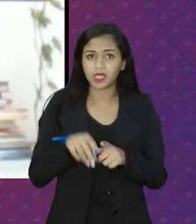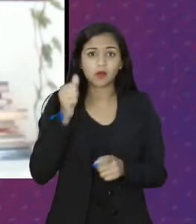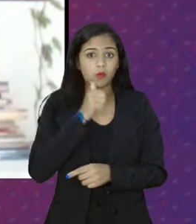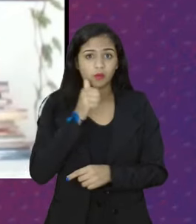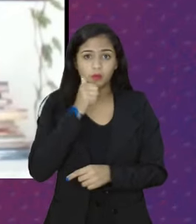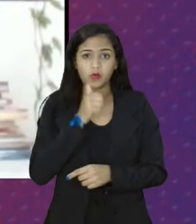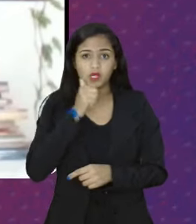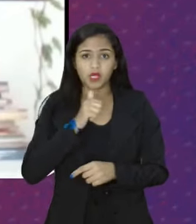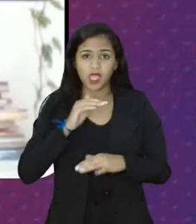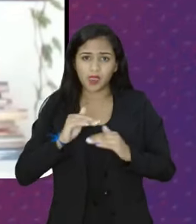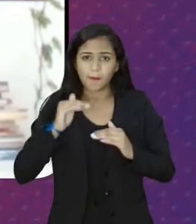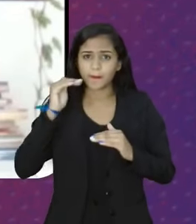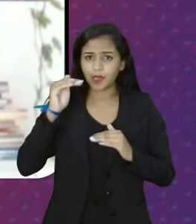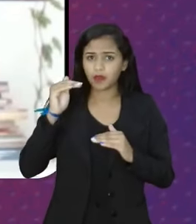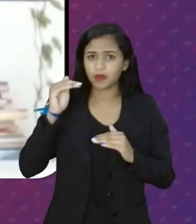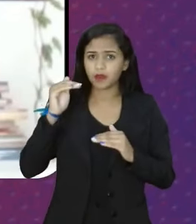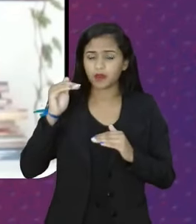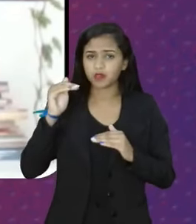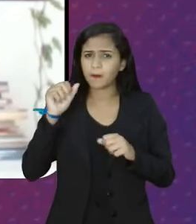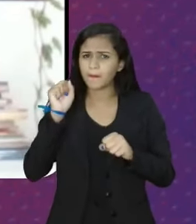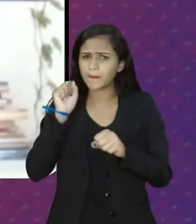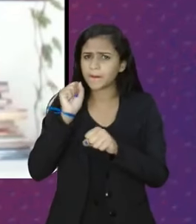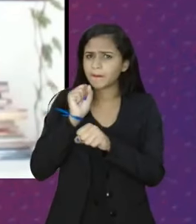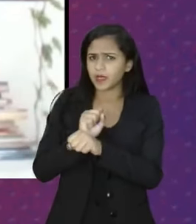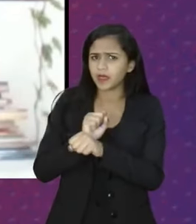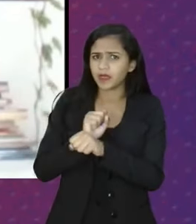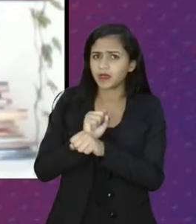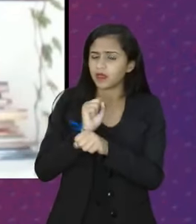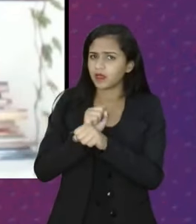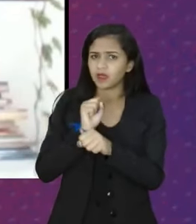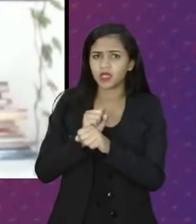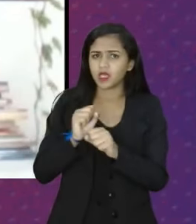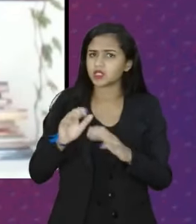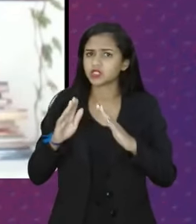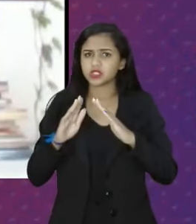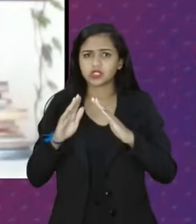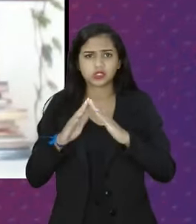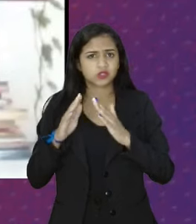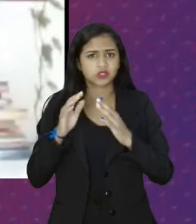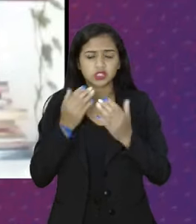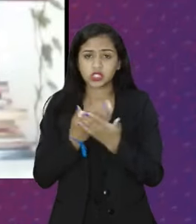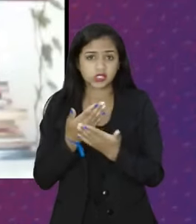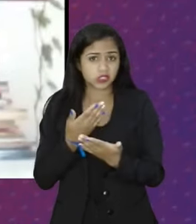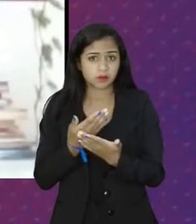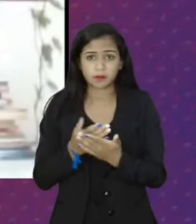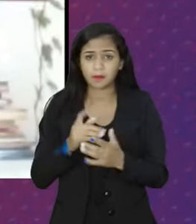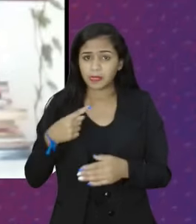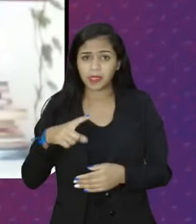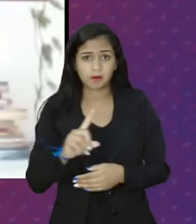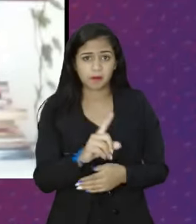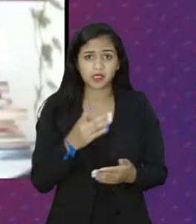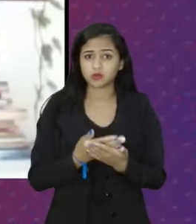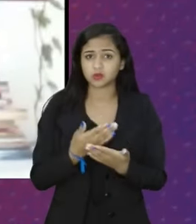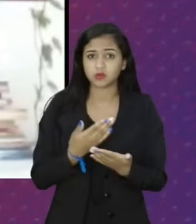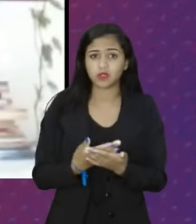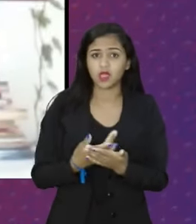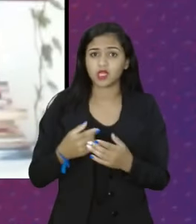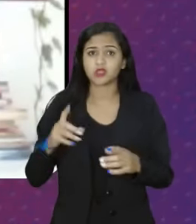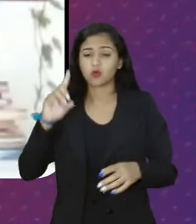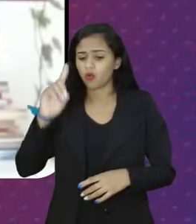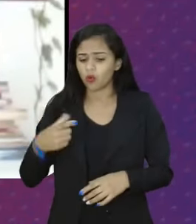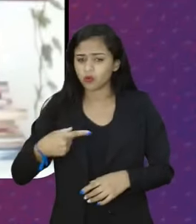um pouco maiores são impedidas de estudar, de ir para as escolas, ferindo um outro direito também,